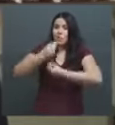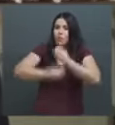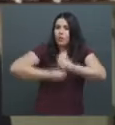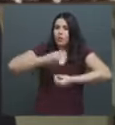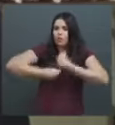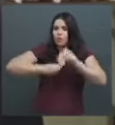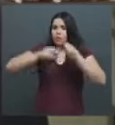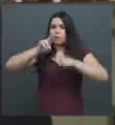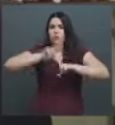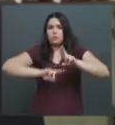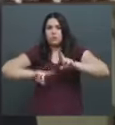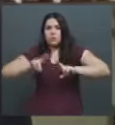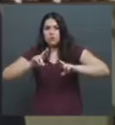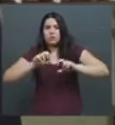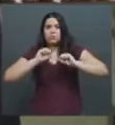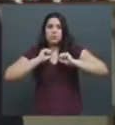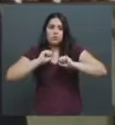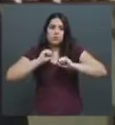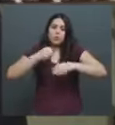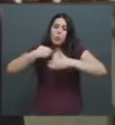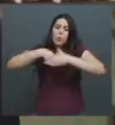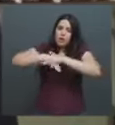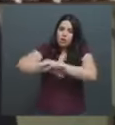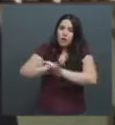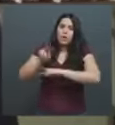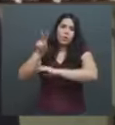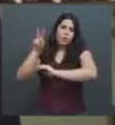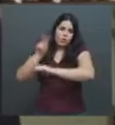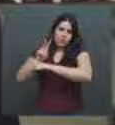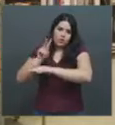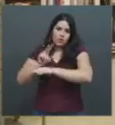poderia manter os meus livros